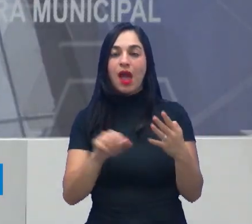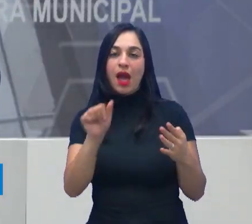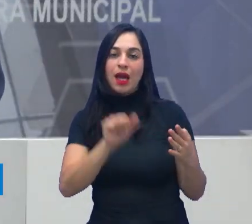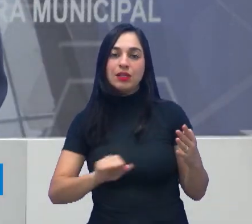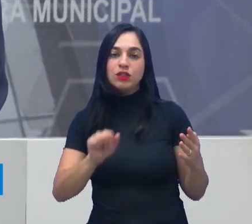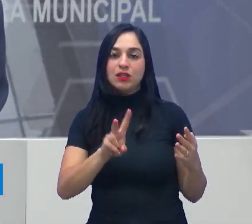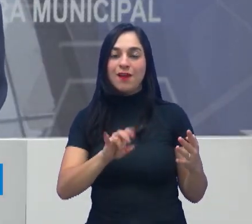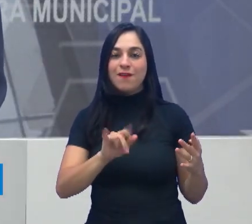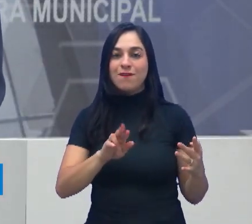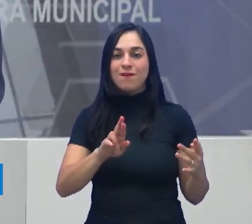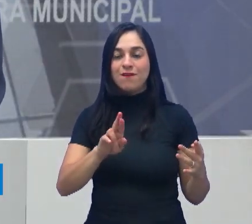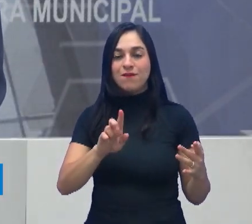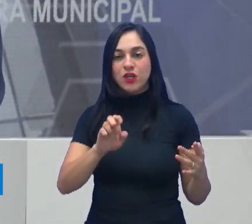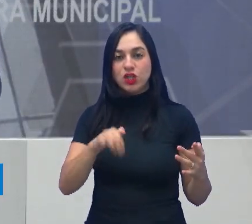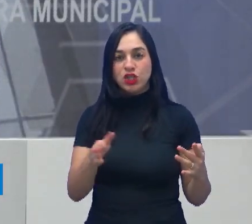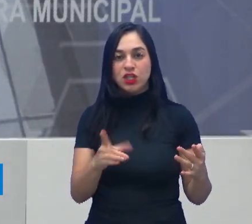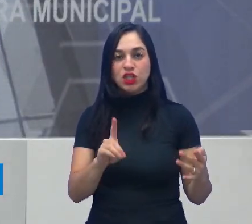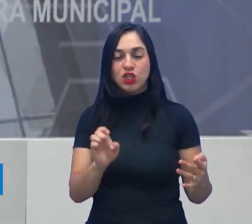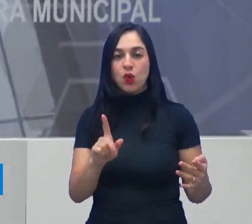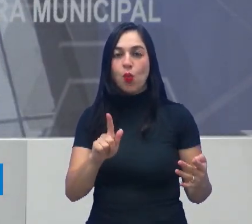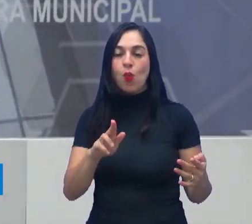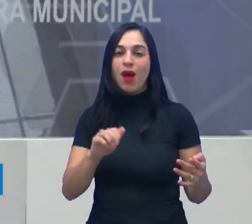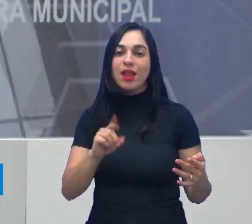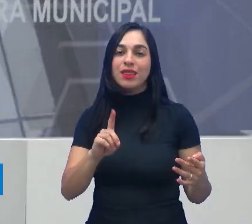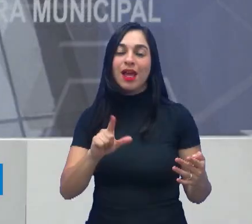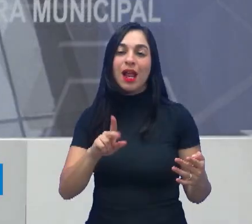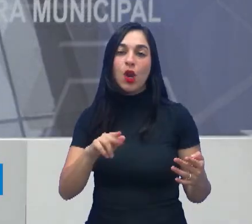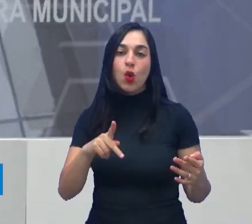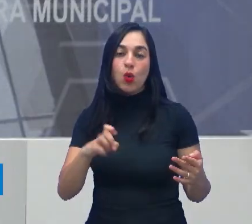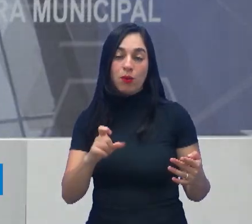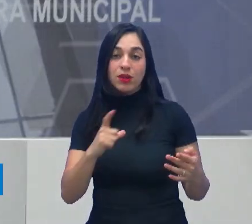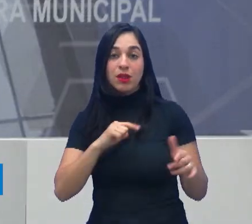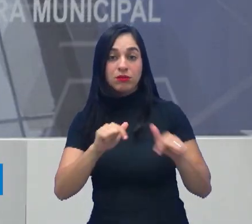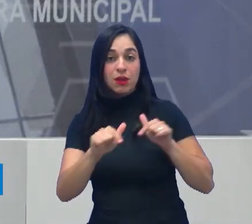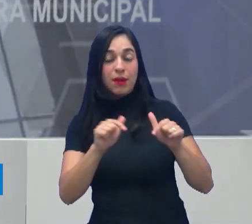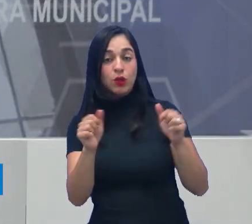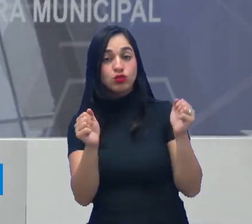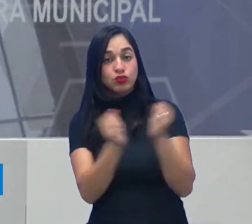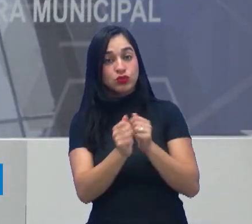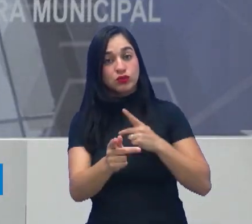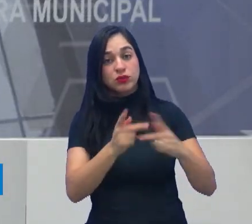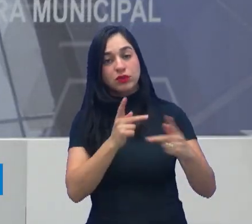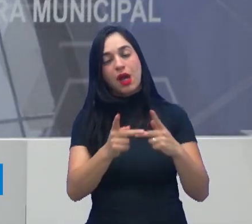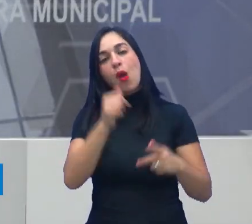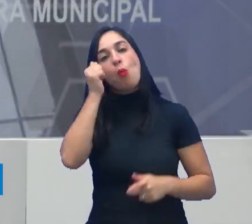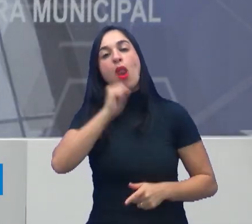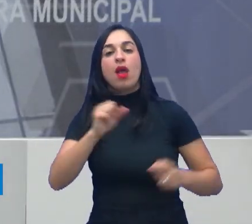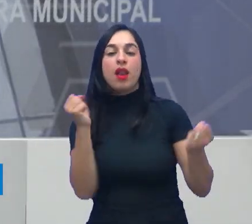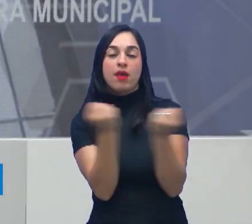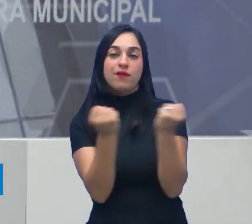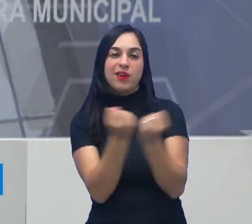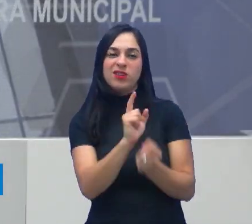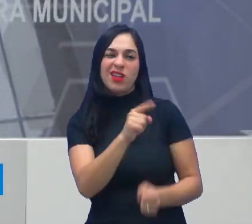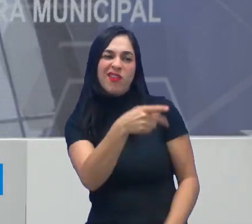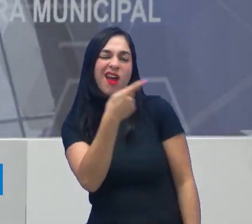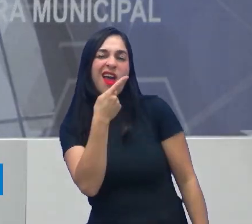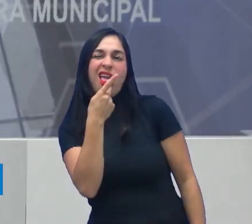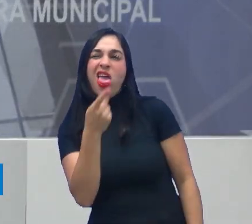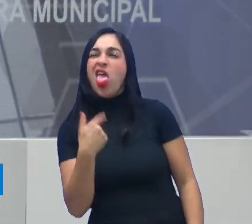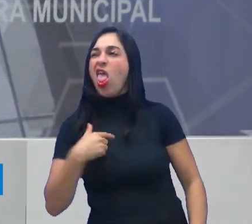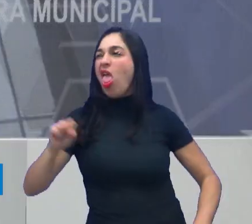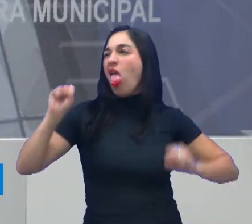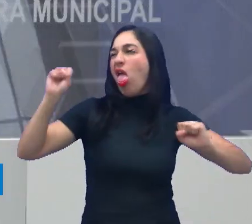Guadalupe, que fazem um trabalho com convênio com o município de São José dos Campos, que defende de fato as mulheres, e não essas que fazem militância